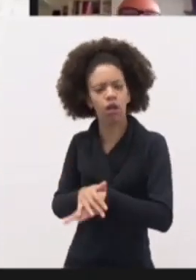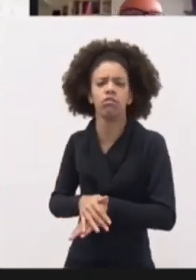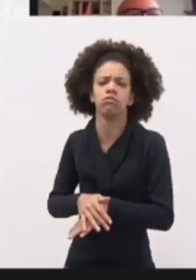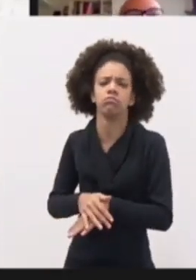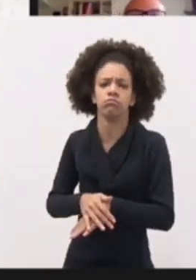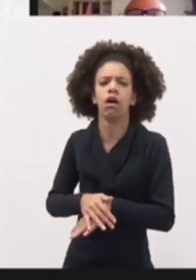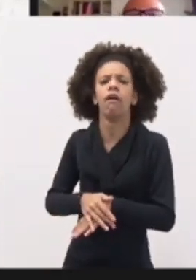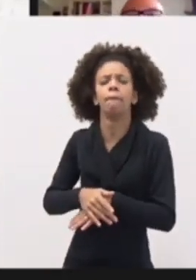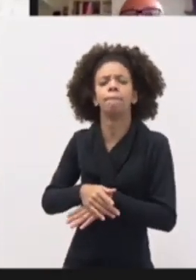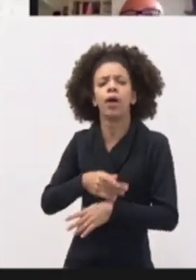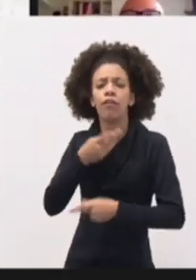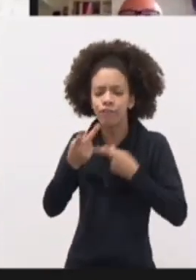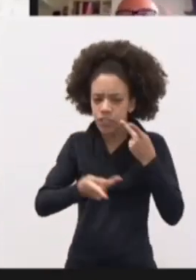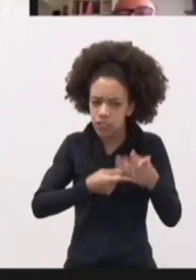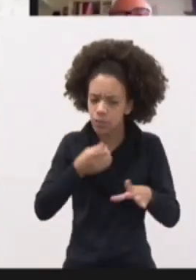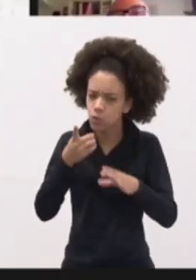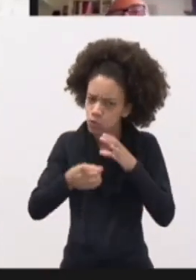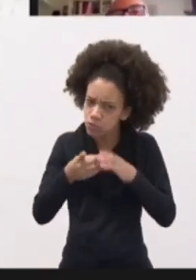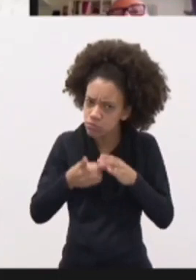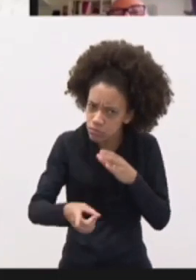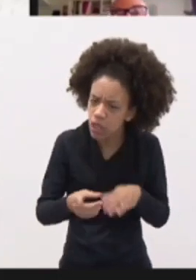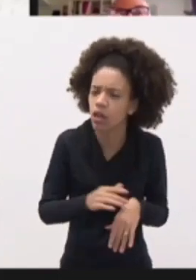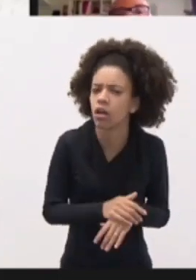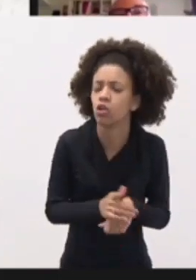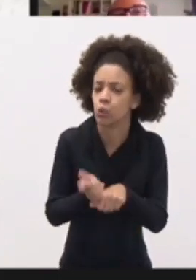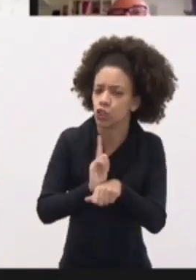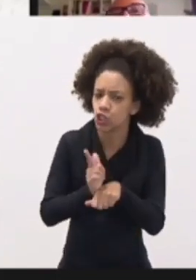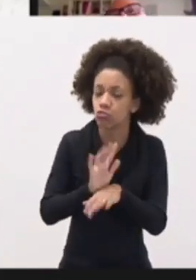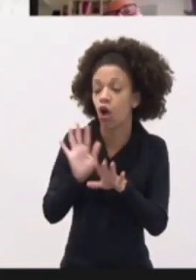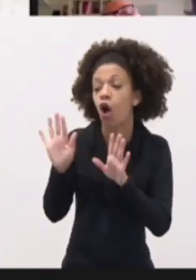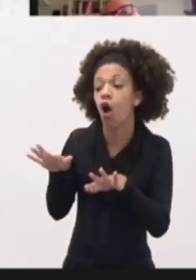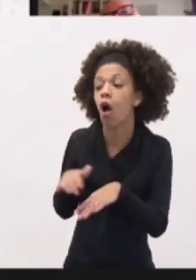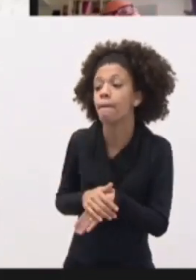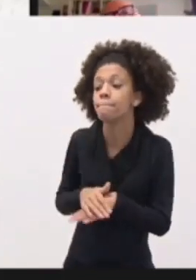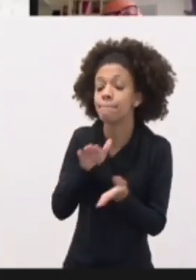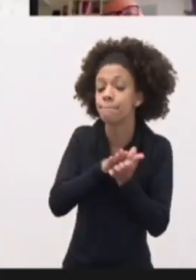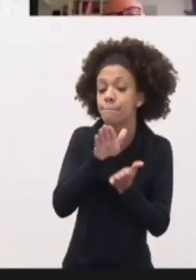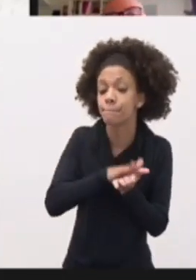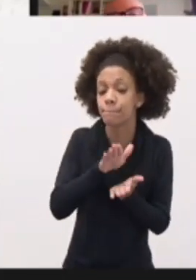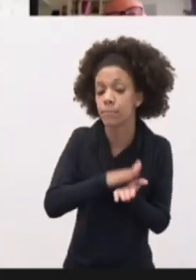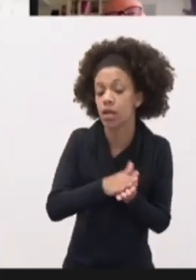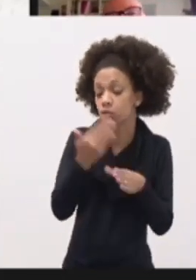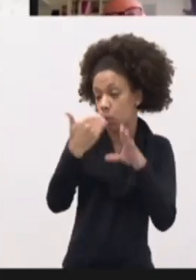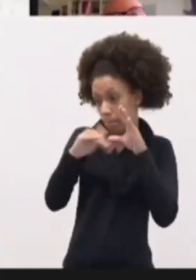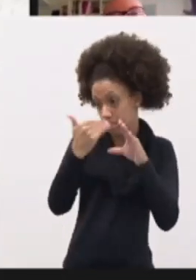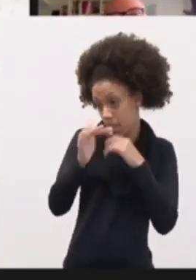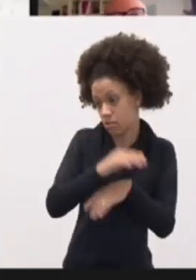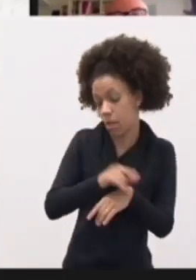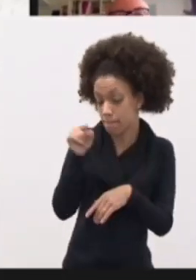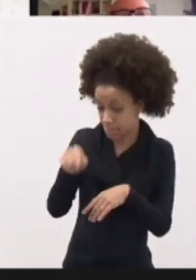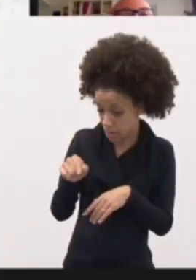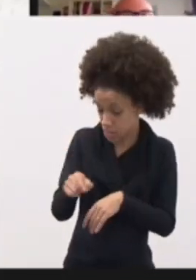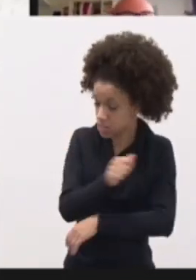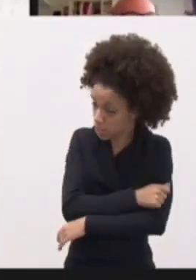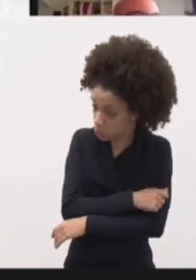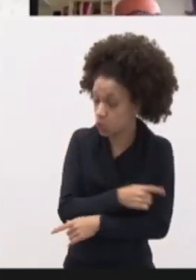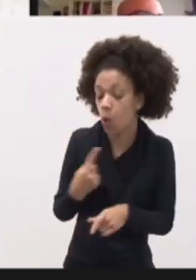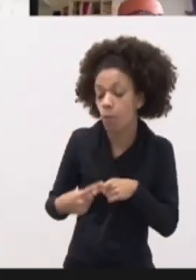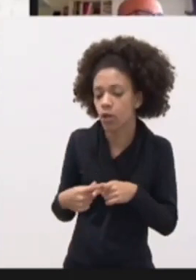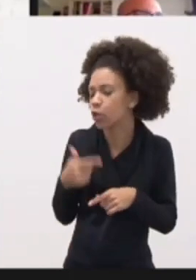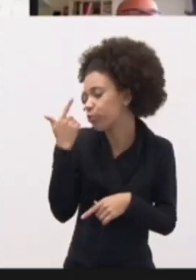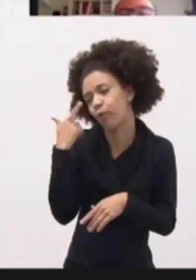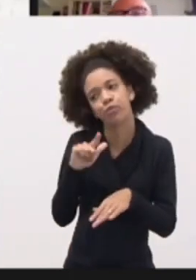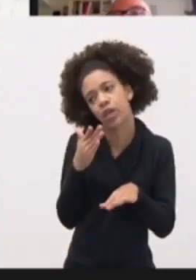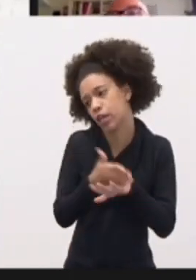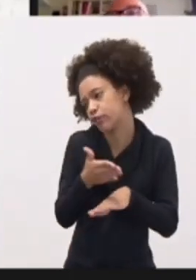Falamos com os nossos coordenadores, falamos com o diretor e fala, olha, manda material impresso para esse aluno, porque ele não está conseguindo